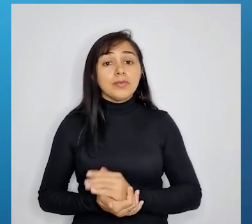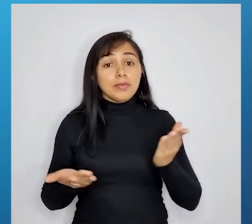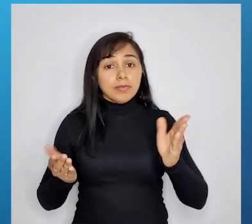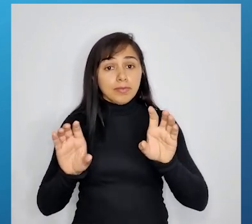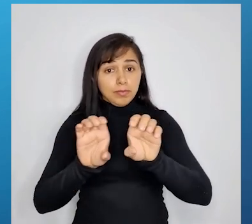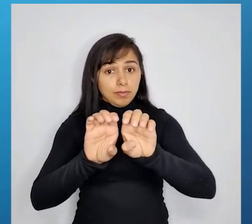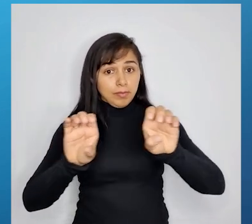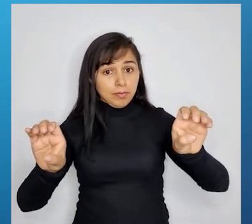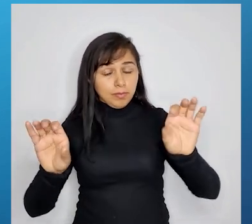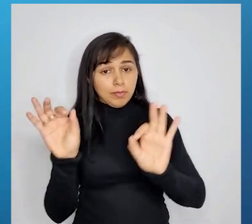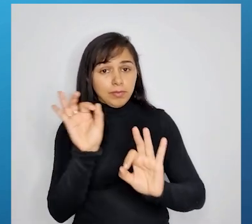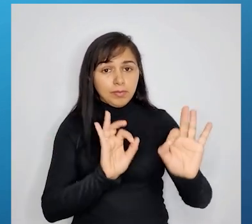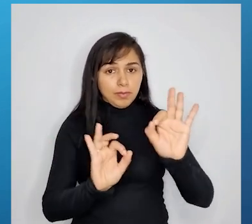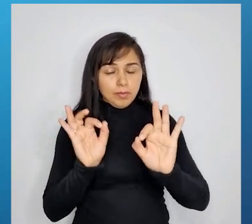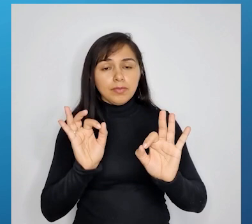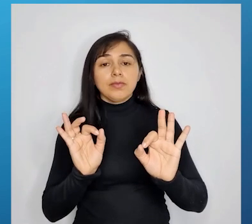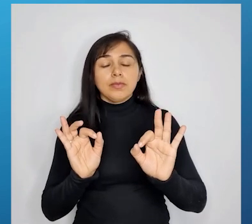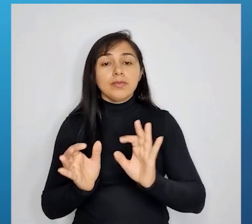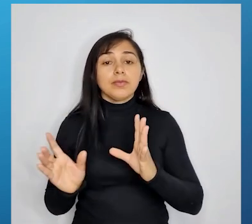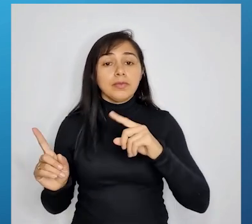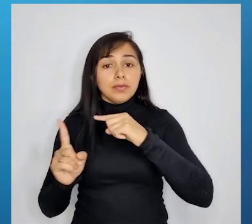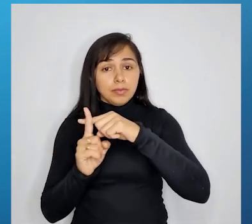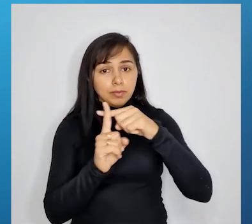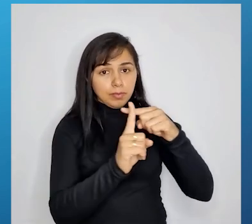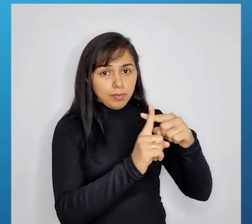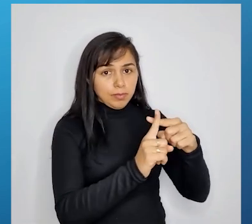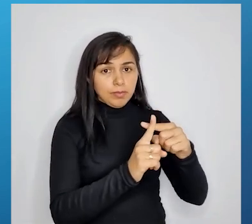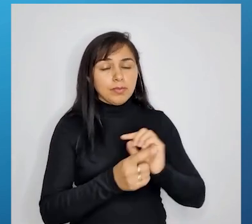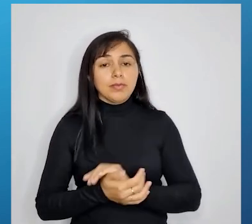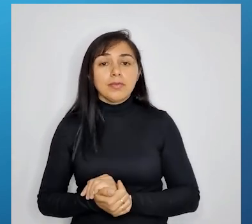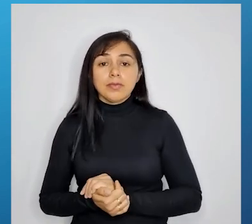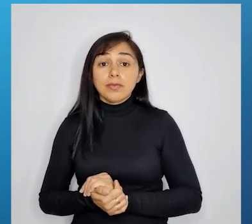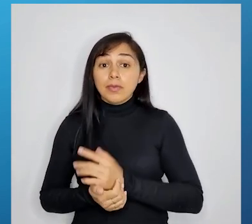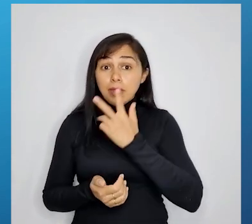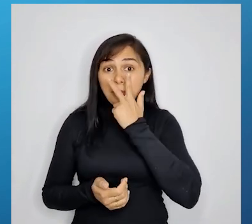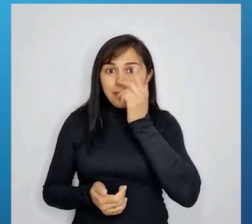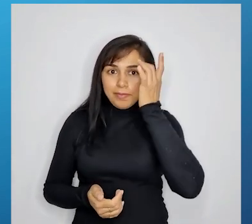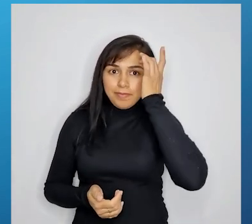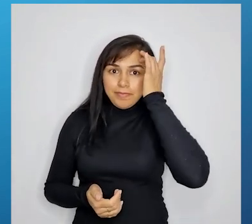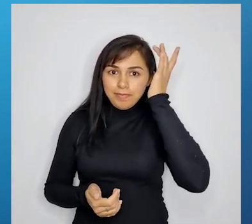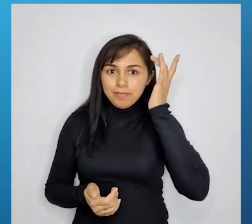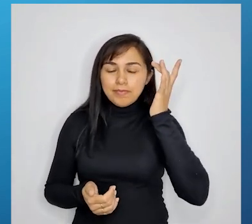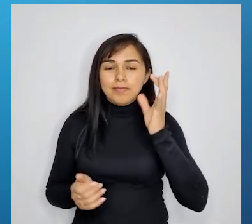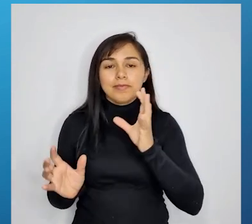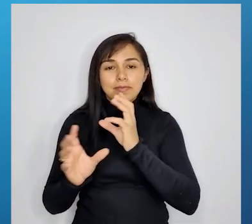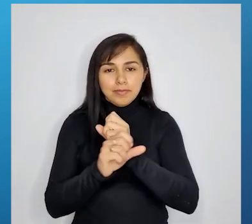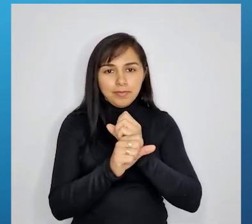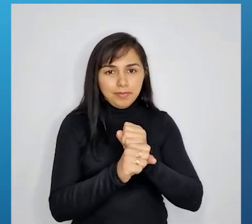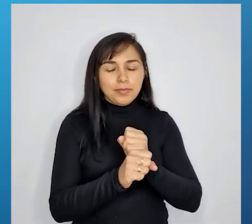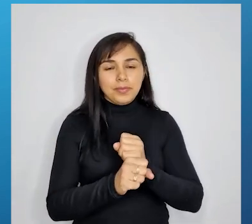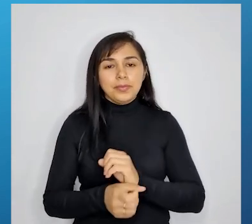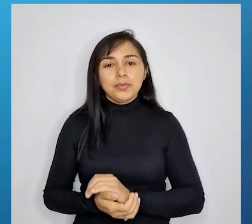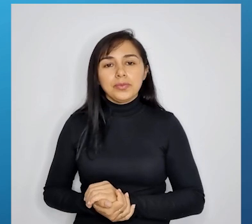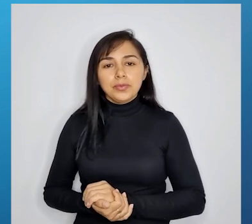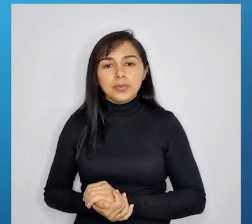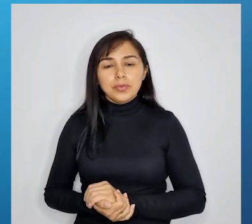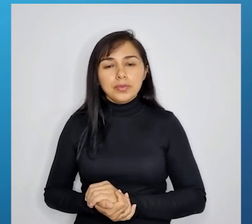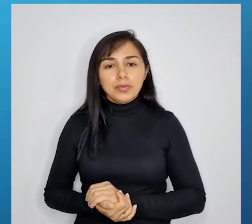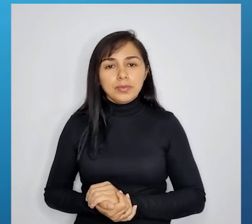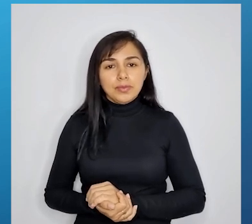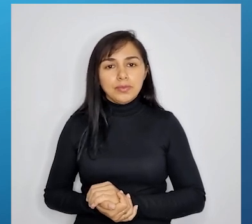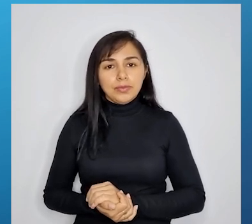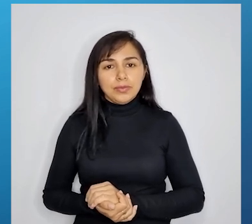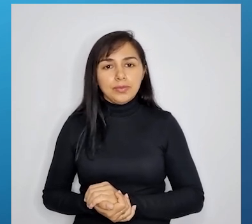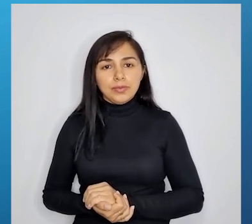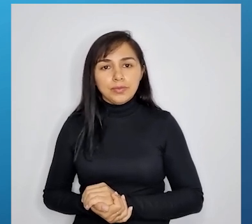fazer essas somas na tranquilidade. Parece ser mais simples fazer essa soma aqui primeiro. Então, olha